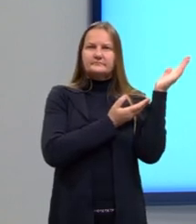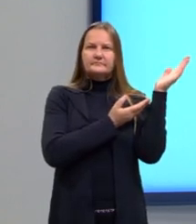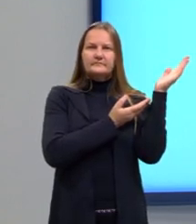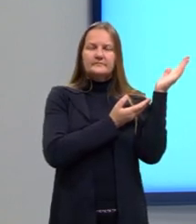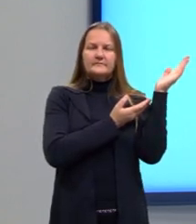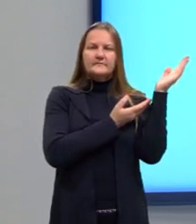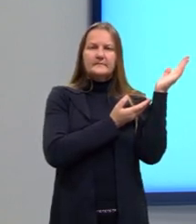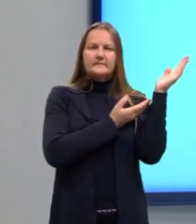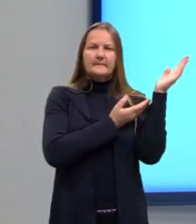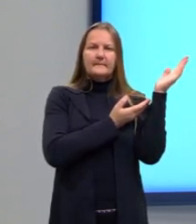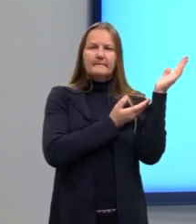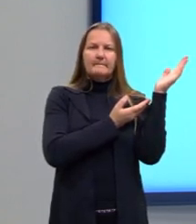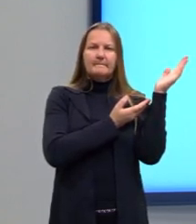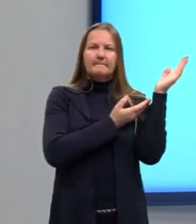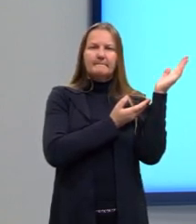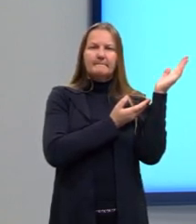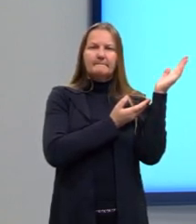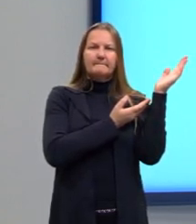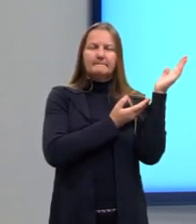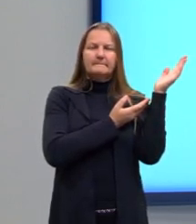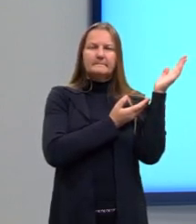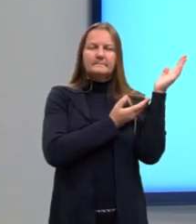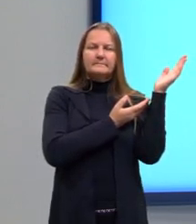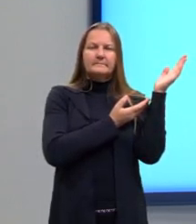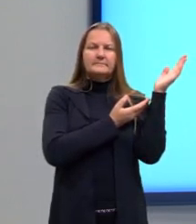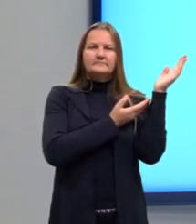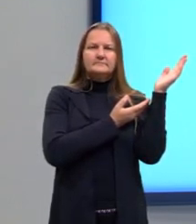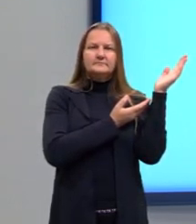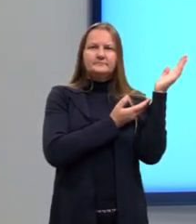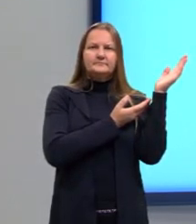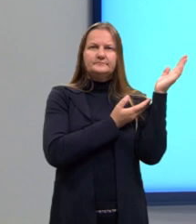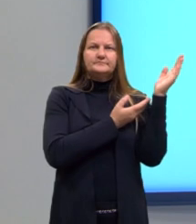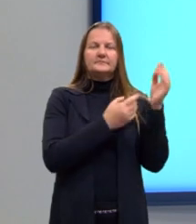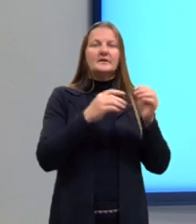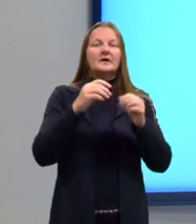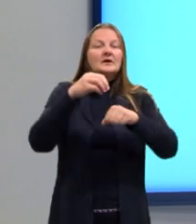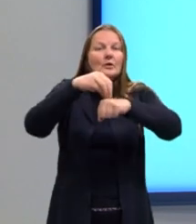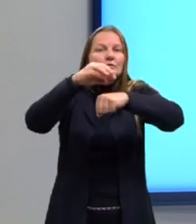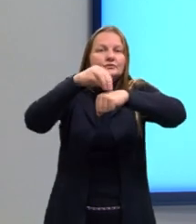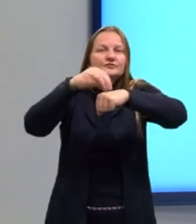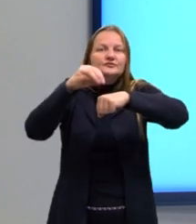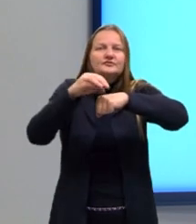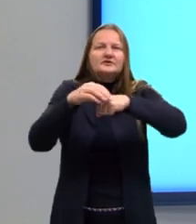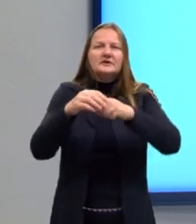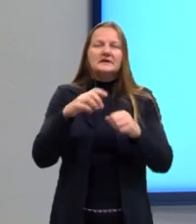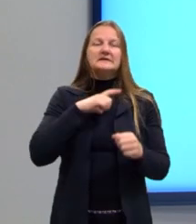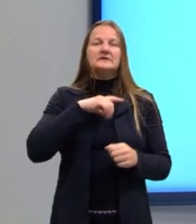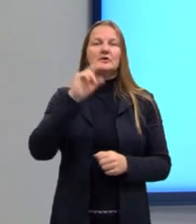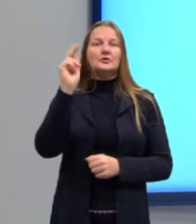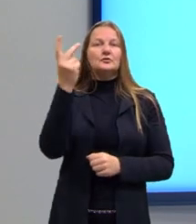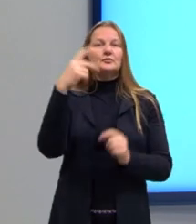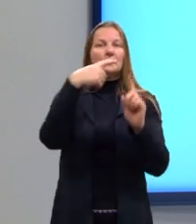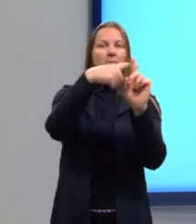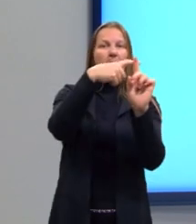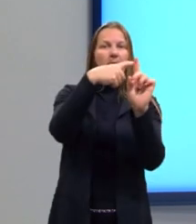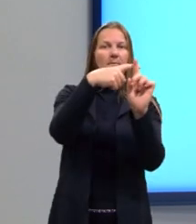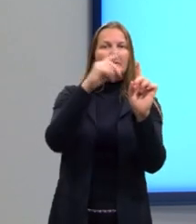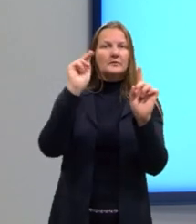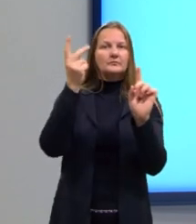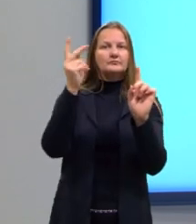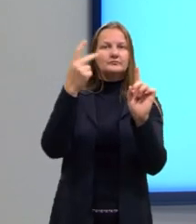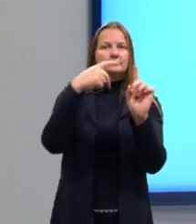reduziu diminuir um inox eu tenho o hidrogênio que era mais era um né se